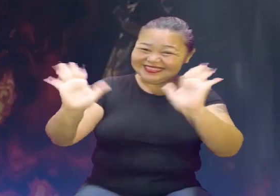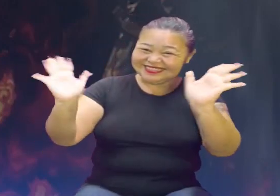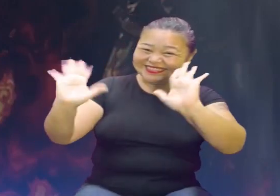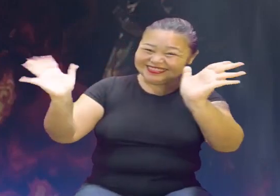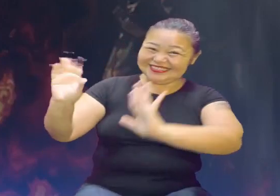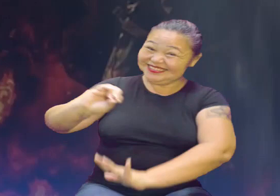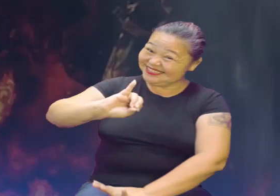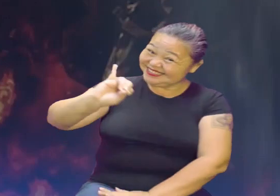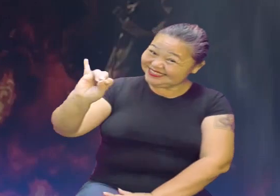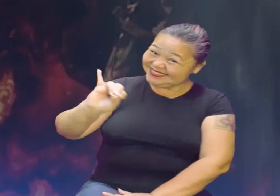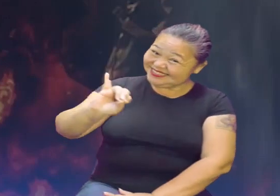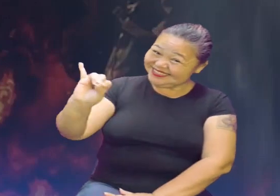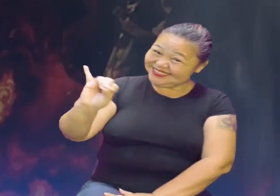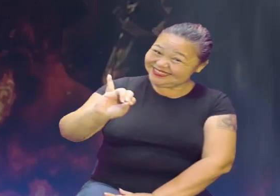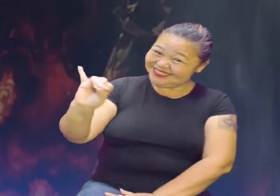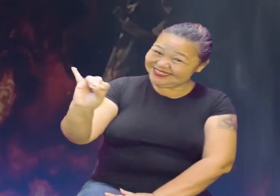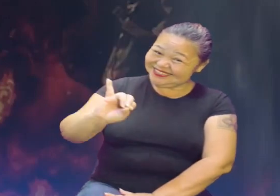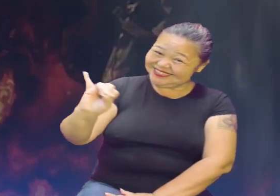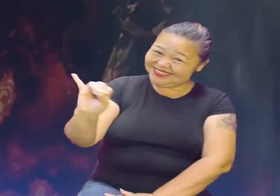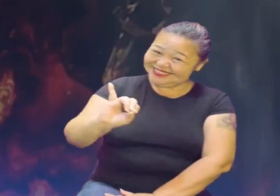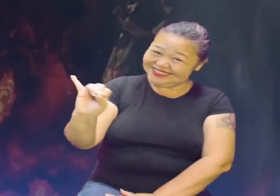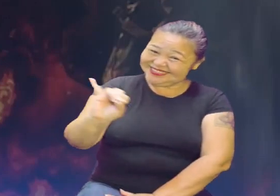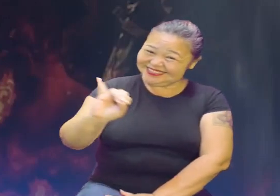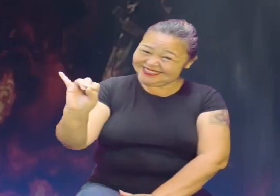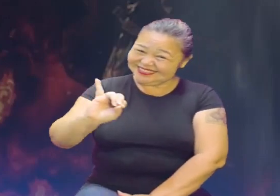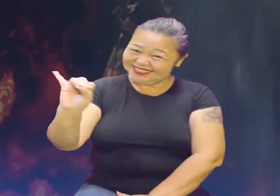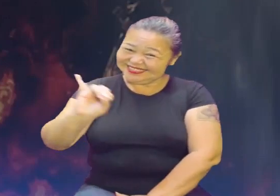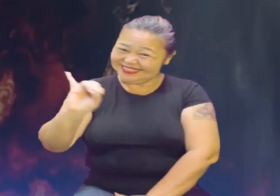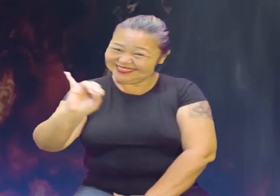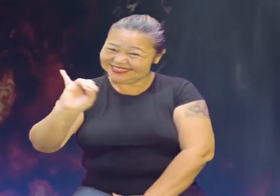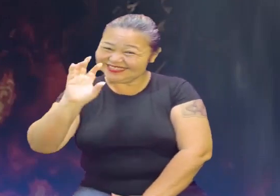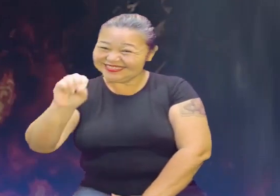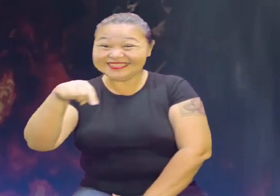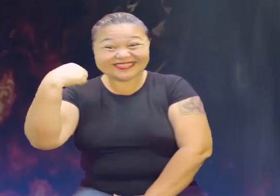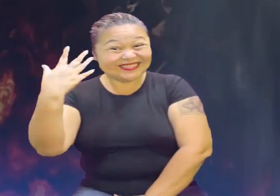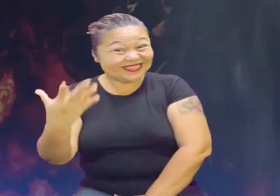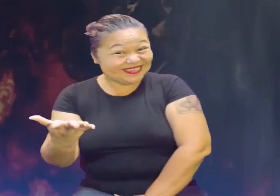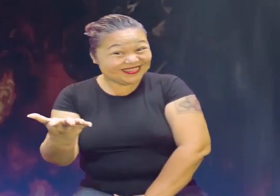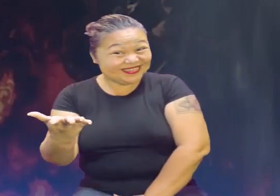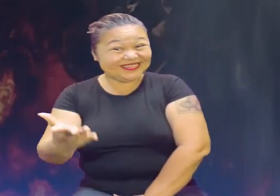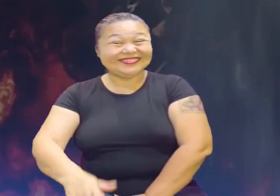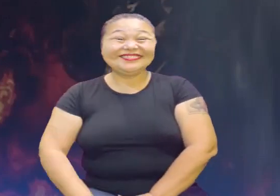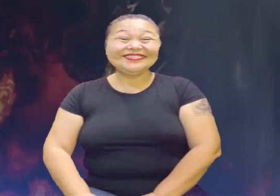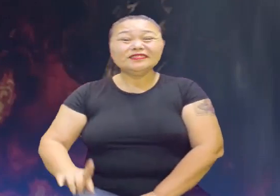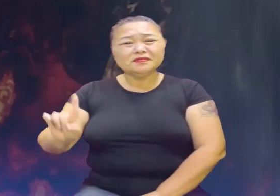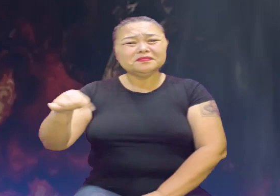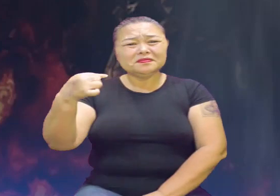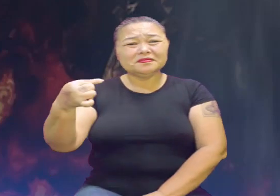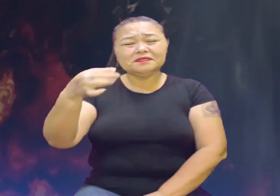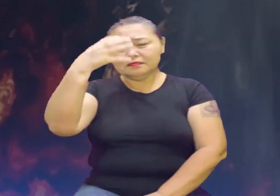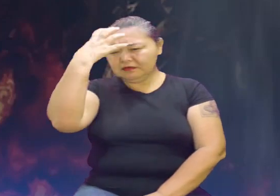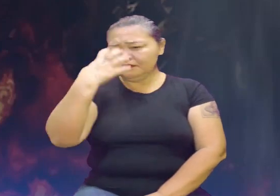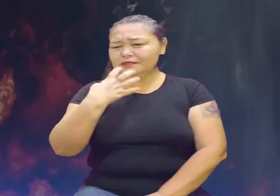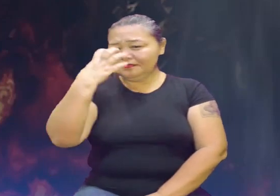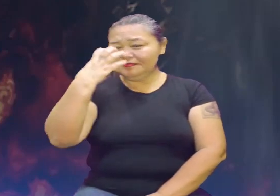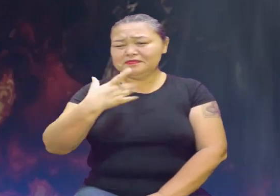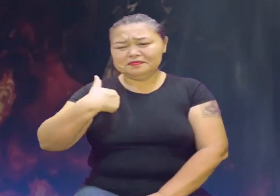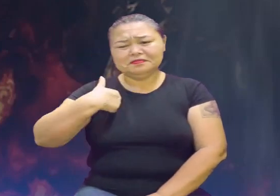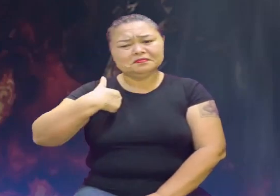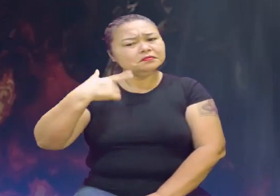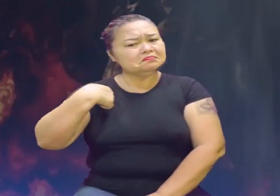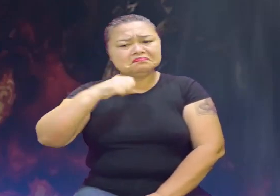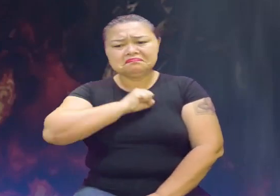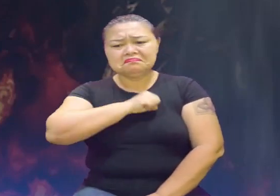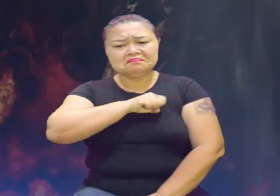oi, Aldelina? Oi! Gente, olha, eu vou falando sério, sem sacanagem,